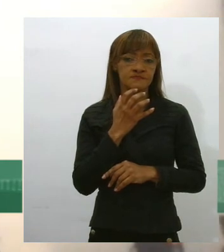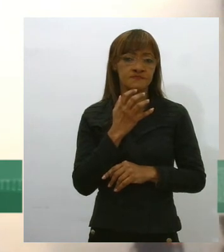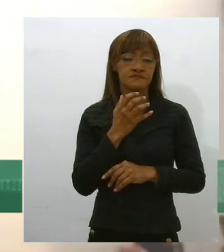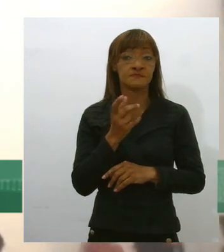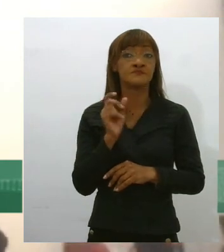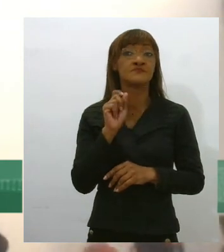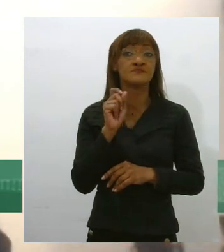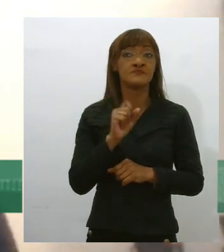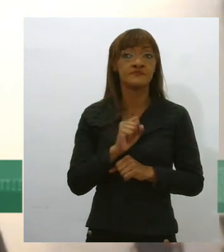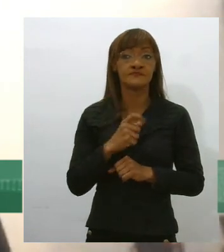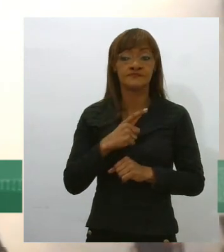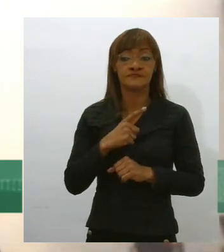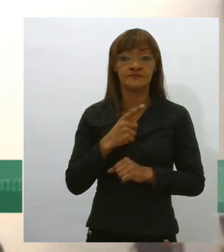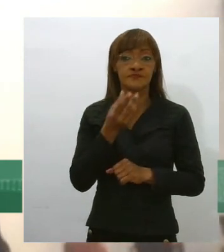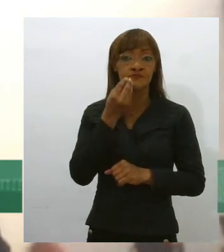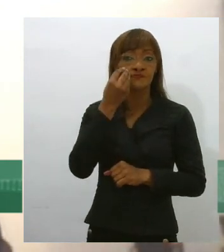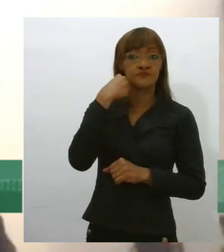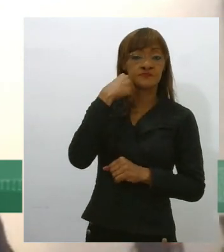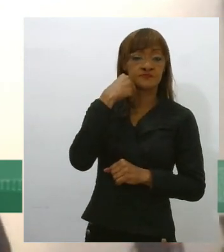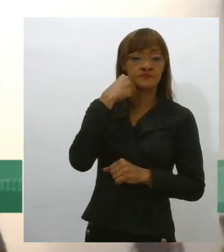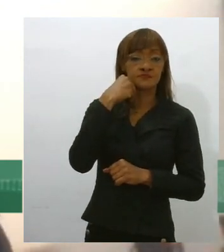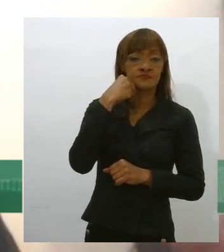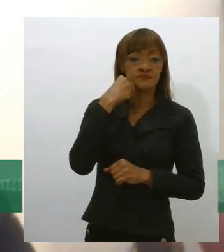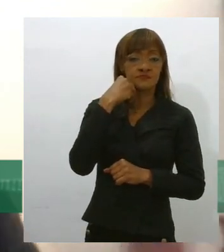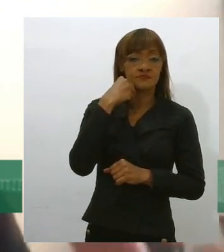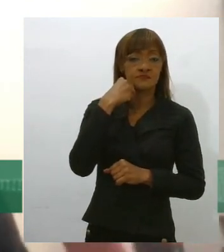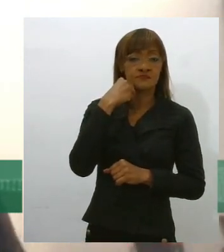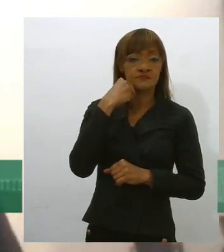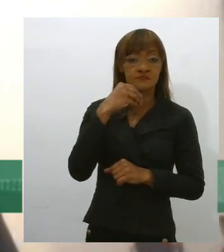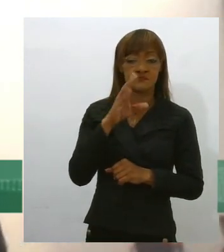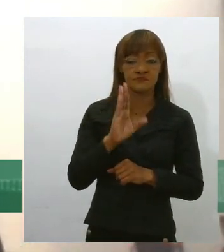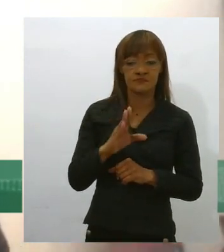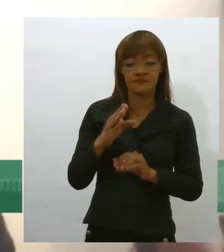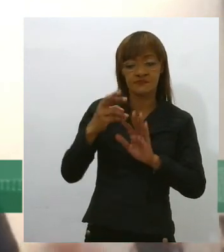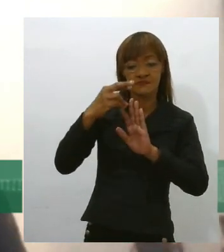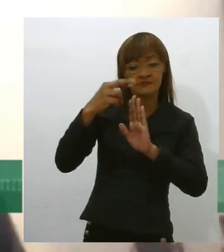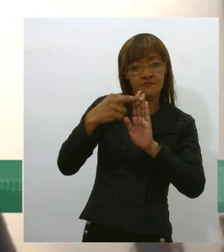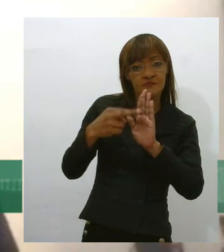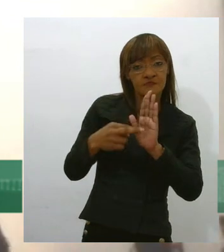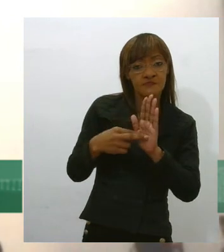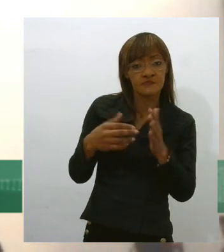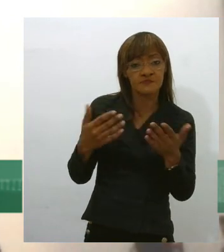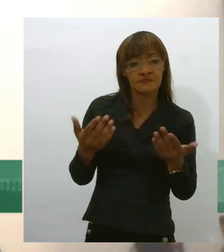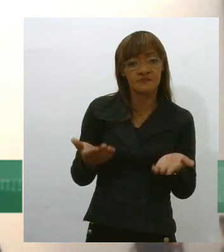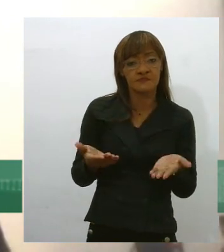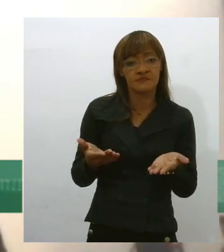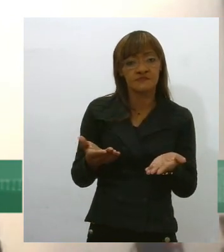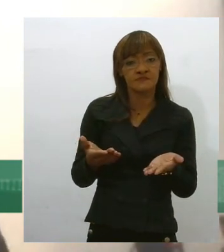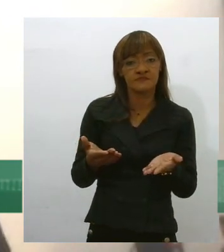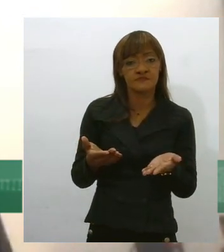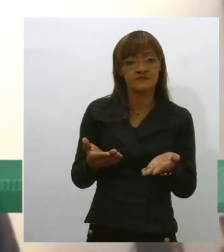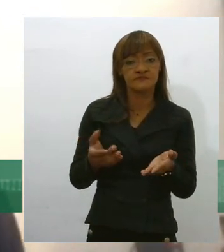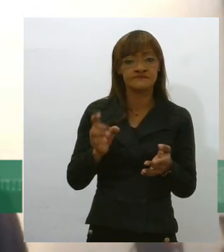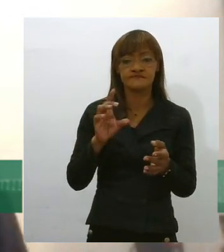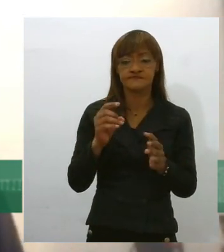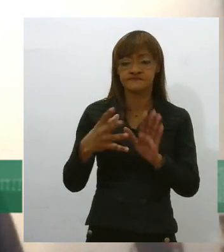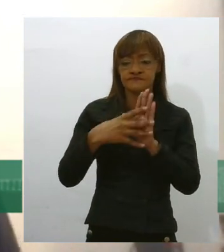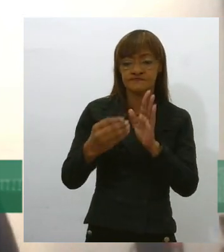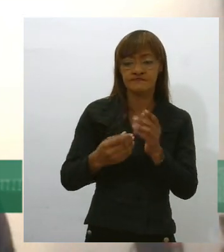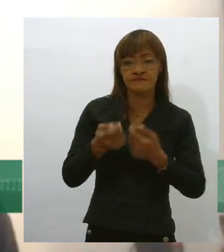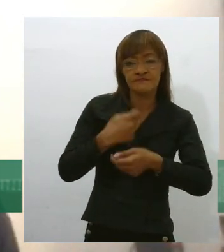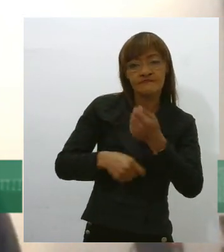seja você regulamenta o verdadeiro balcão modelo de negócio de